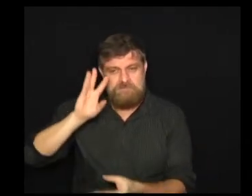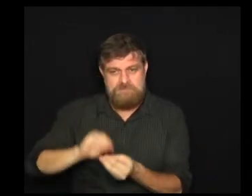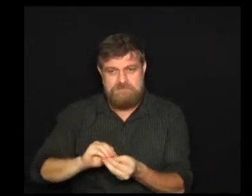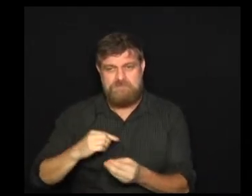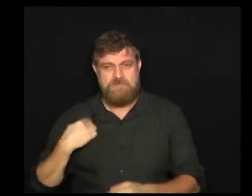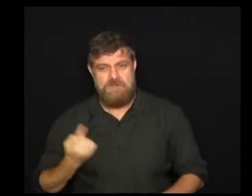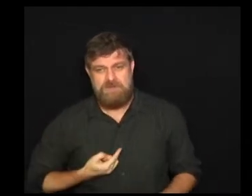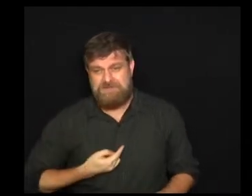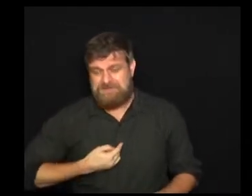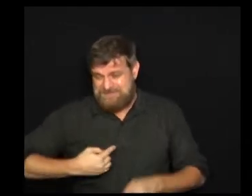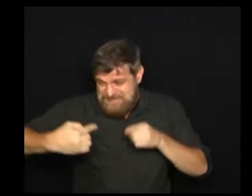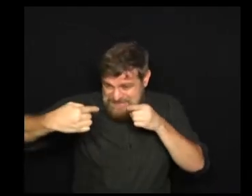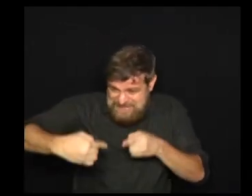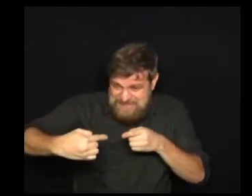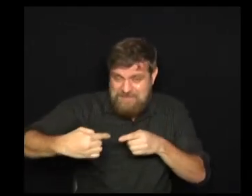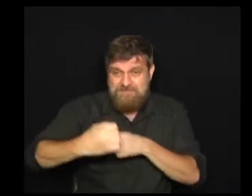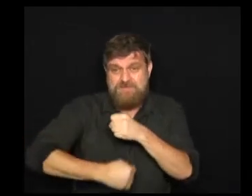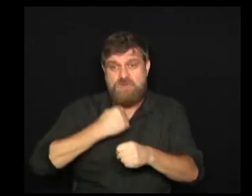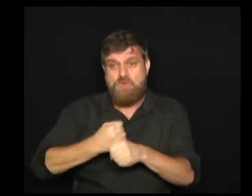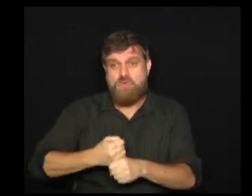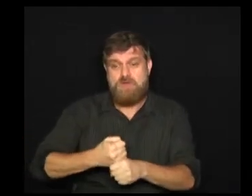nossos principais desafios para 2020.